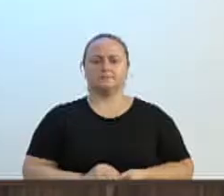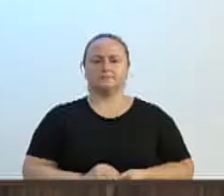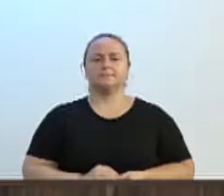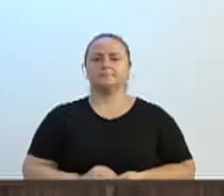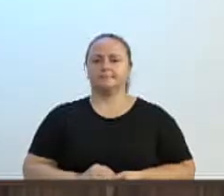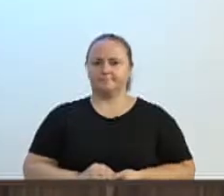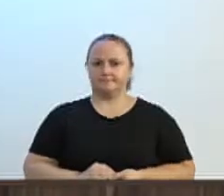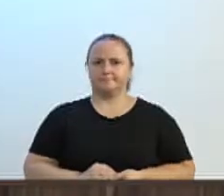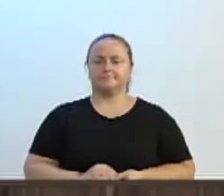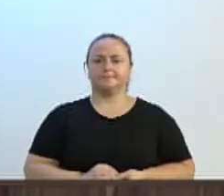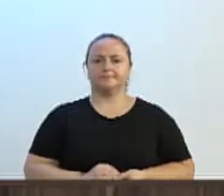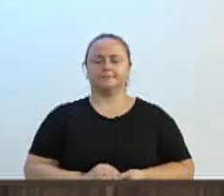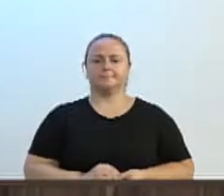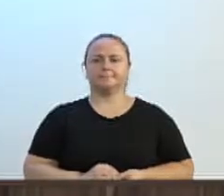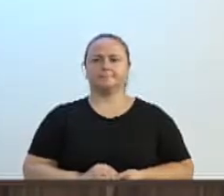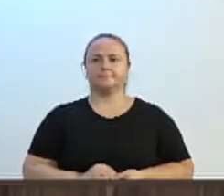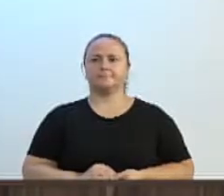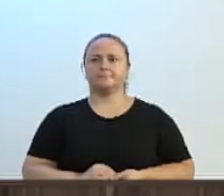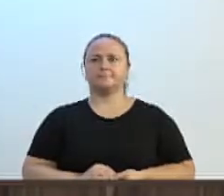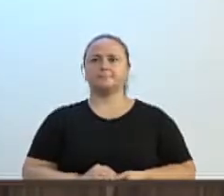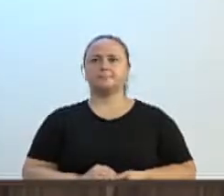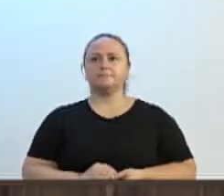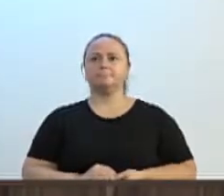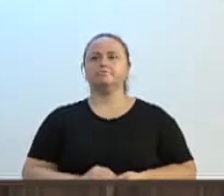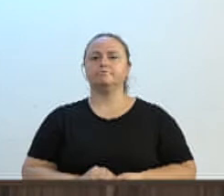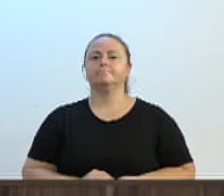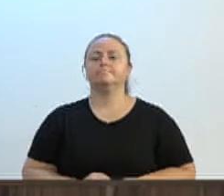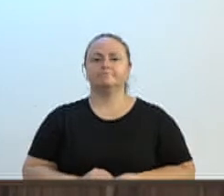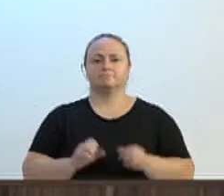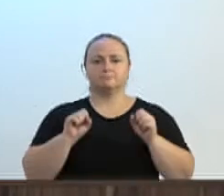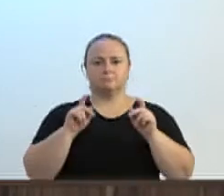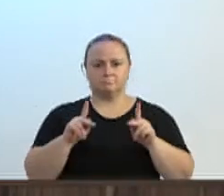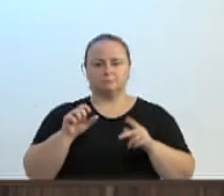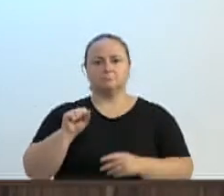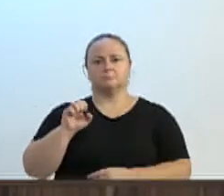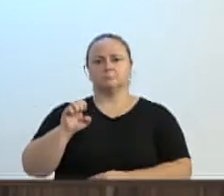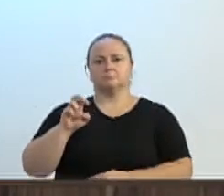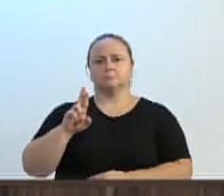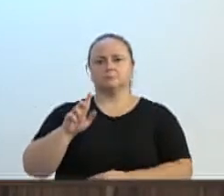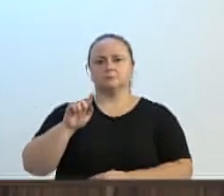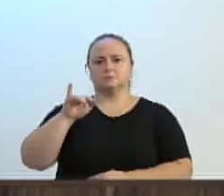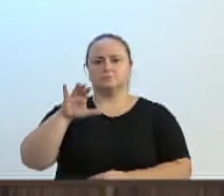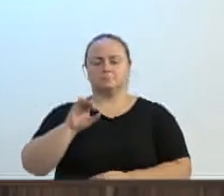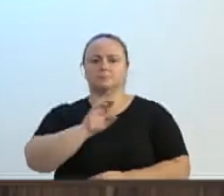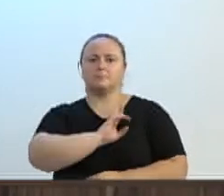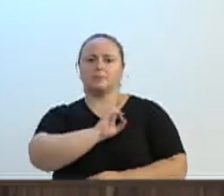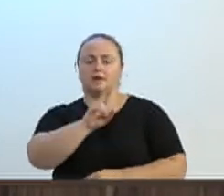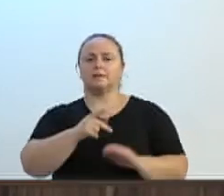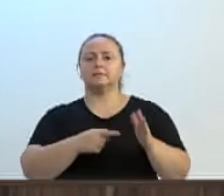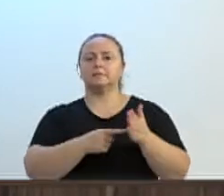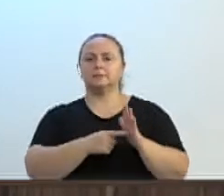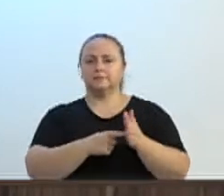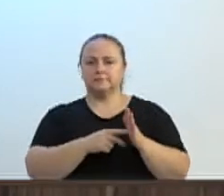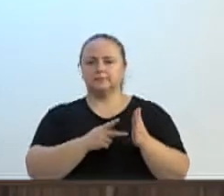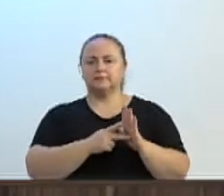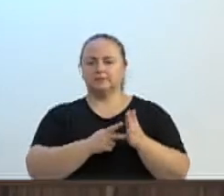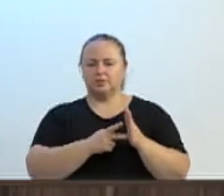Ok. O senhor Sérgio Bernardi, ele que representa o Sintraceb, trouxe aqui